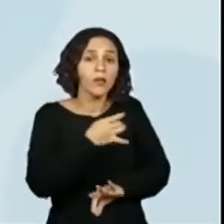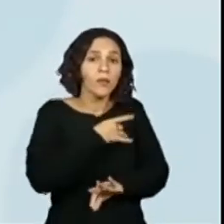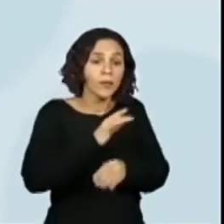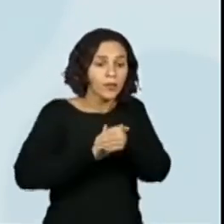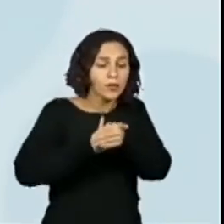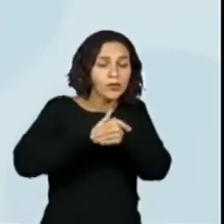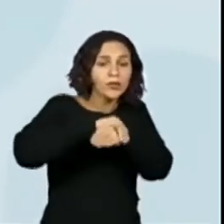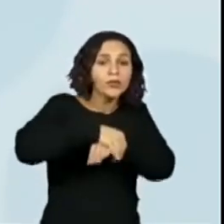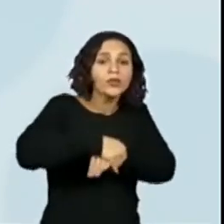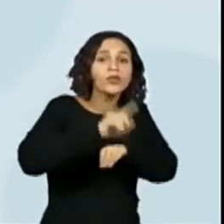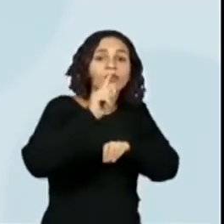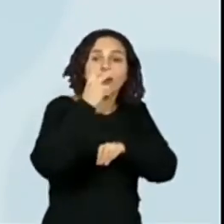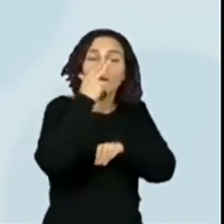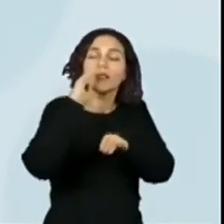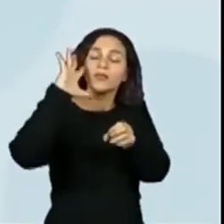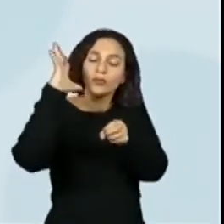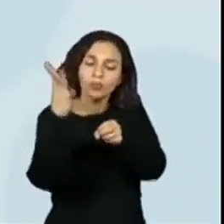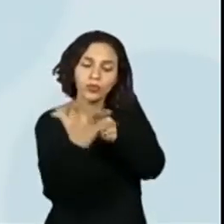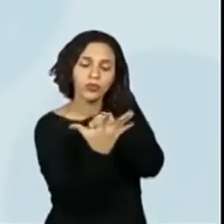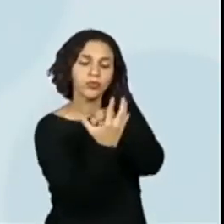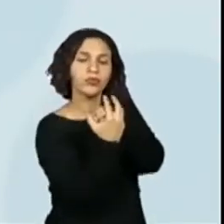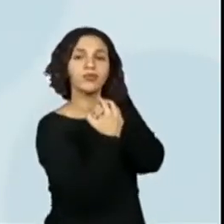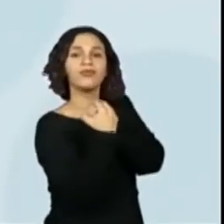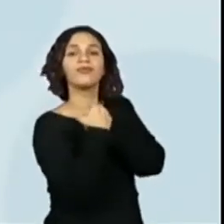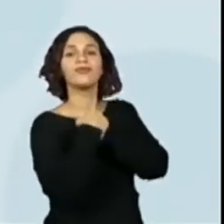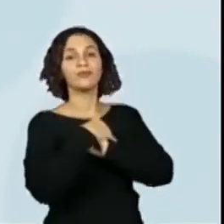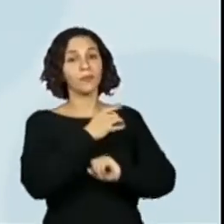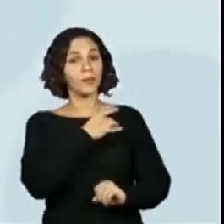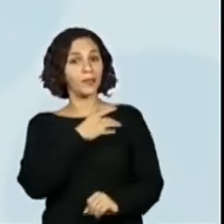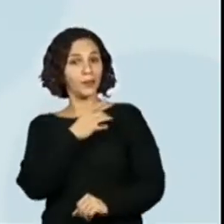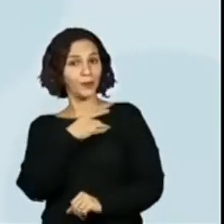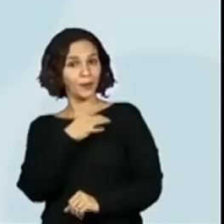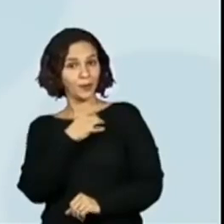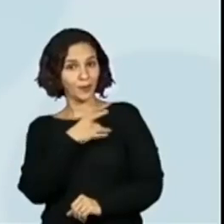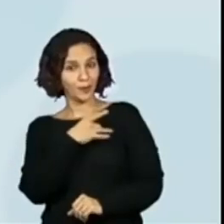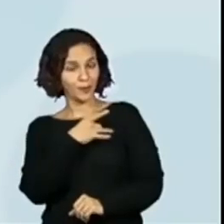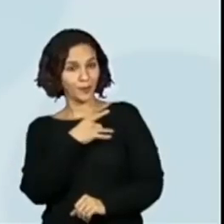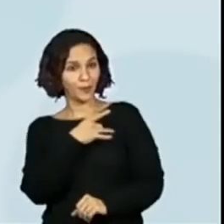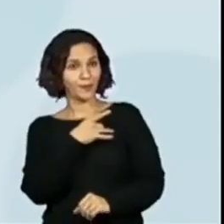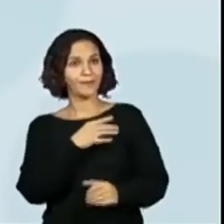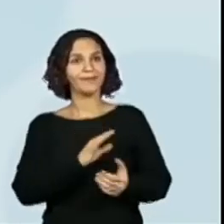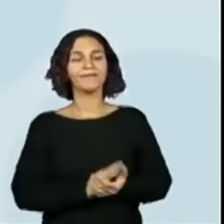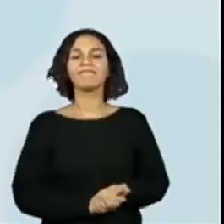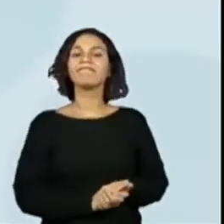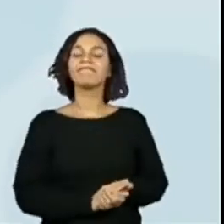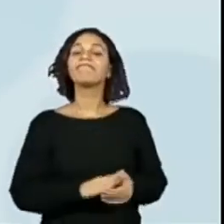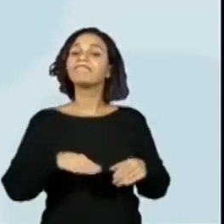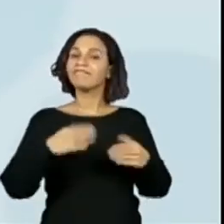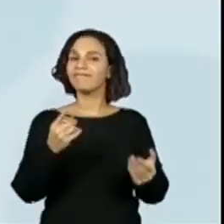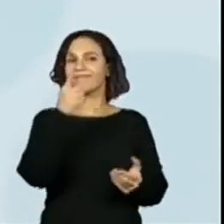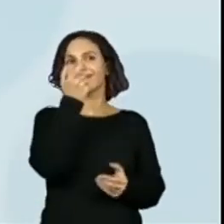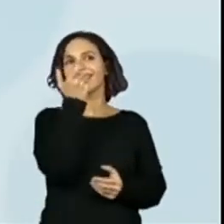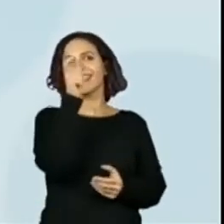me cubra com seus medos. E aí algumas expressões, né?